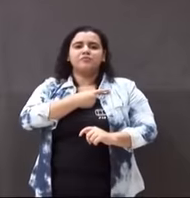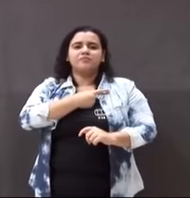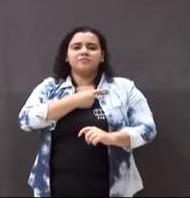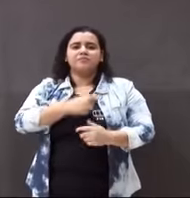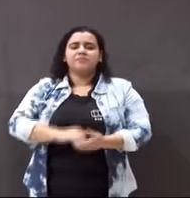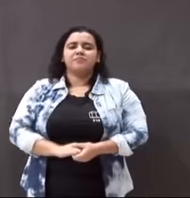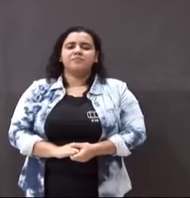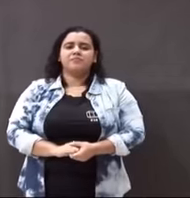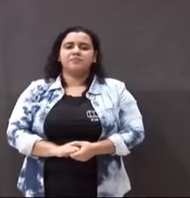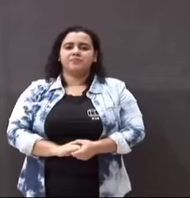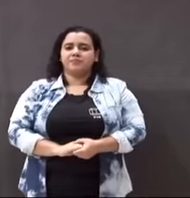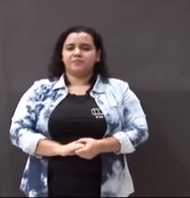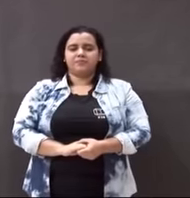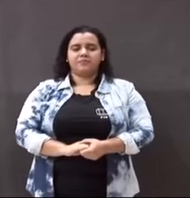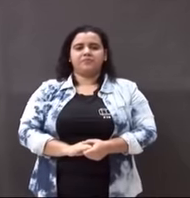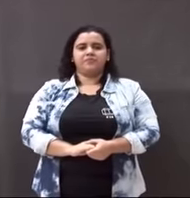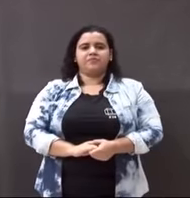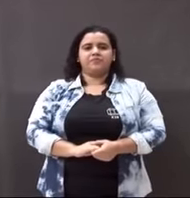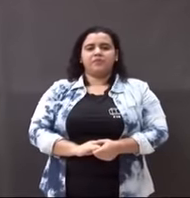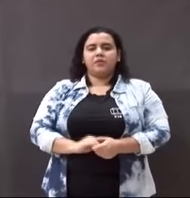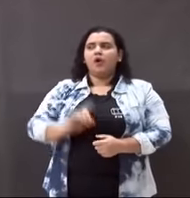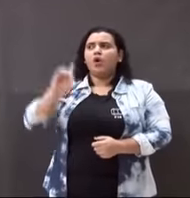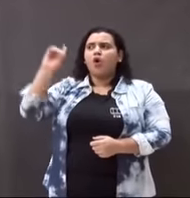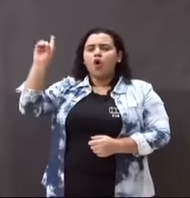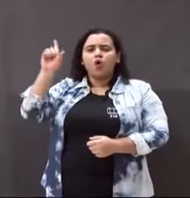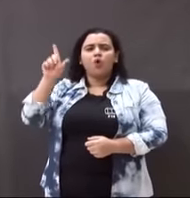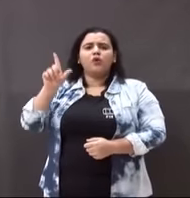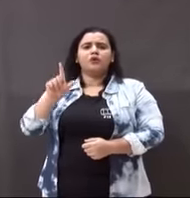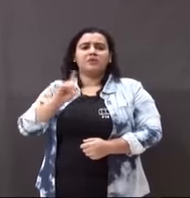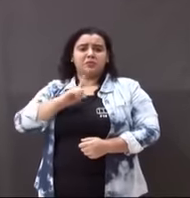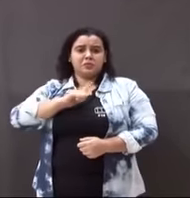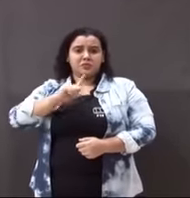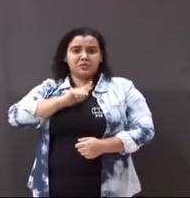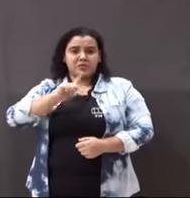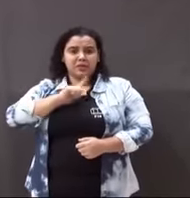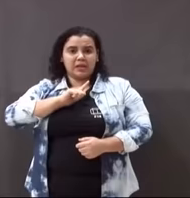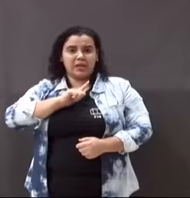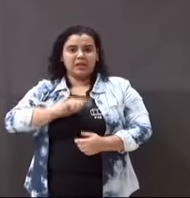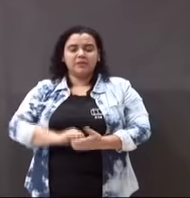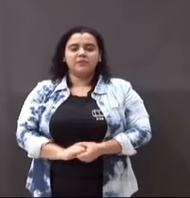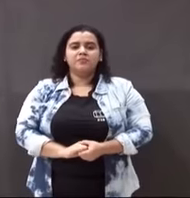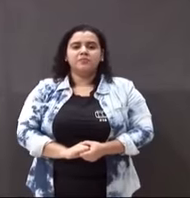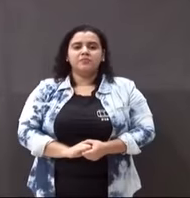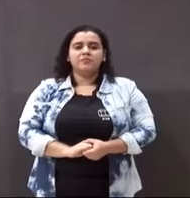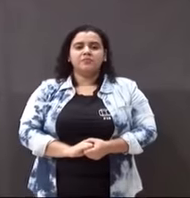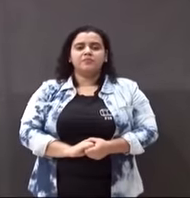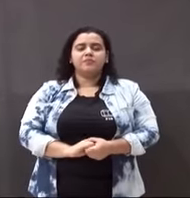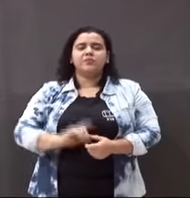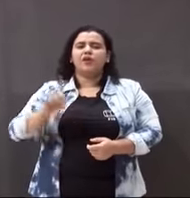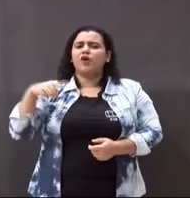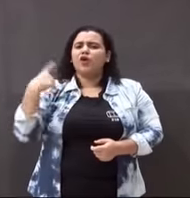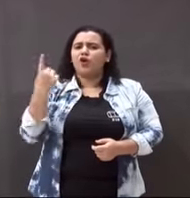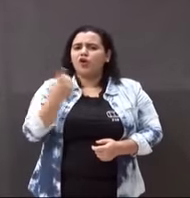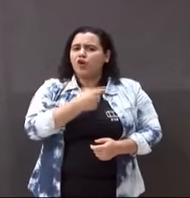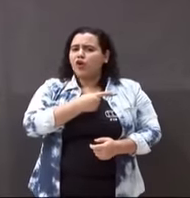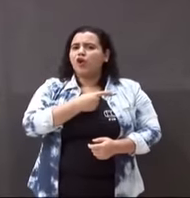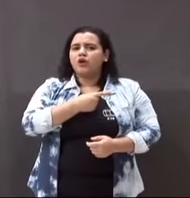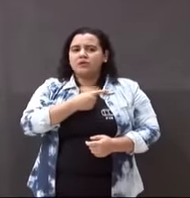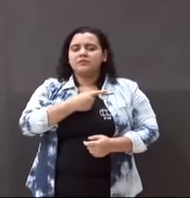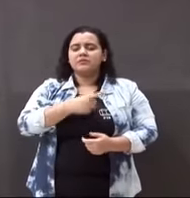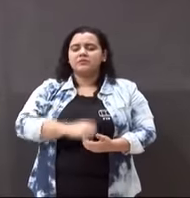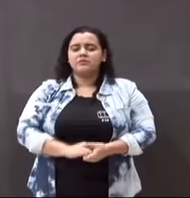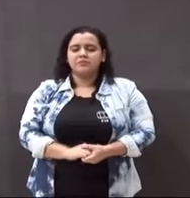que Deus está mandando aqui vai ter para Pedro, vai ter para João, Urabacanda, Arabacá. Quem acredita nisso?